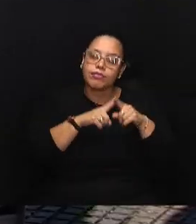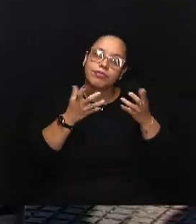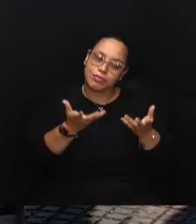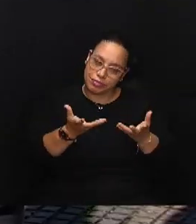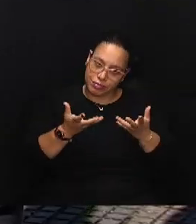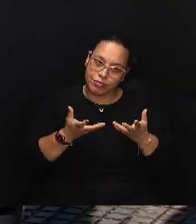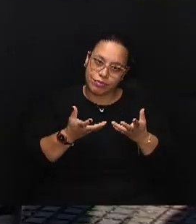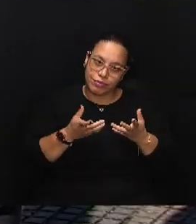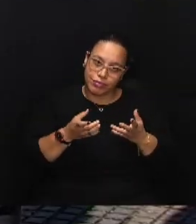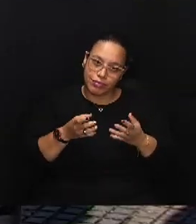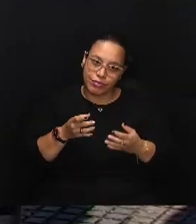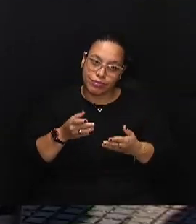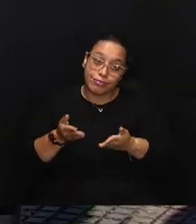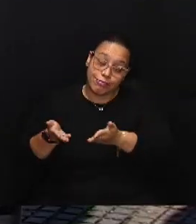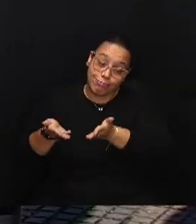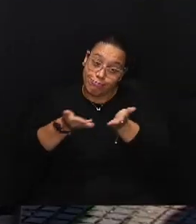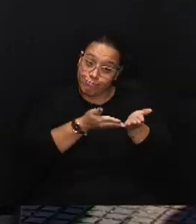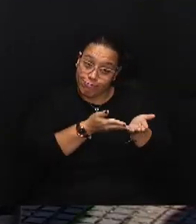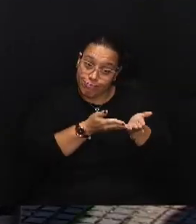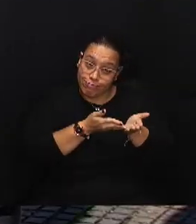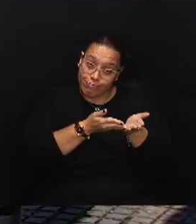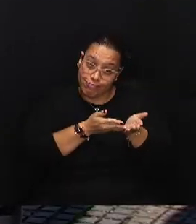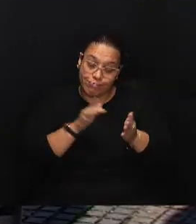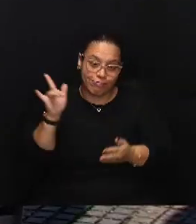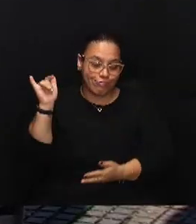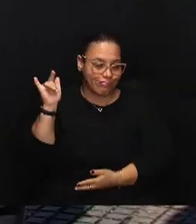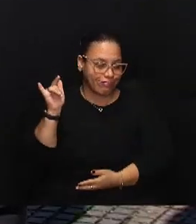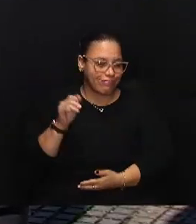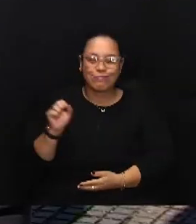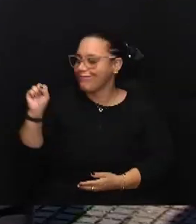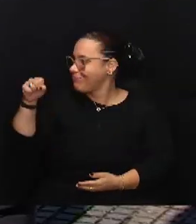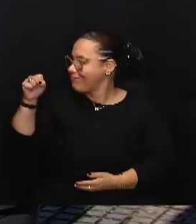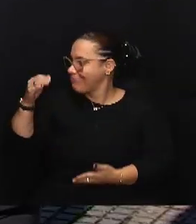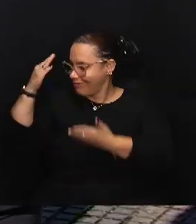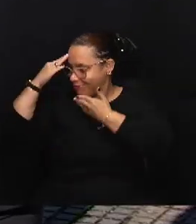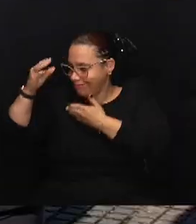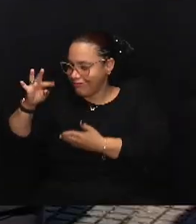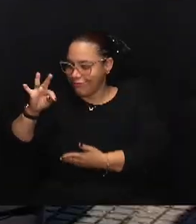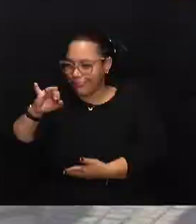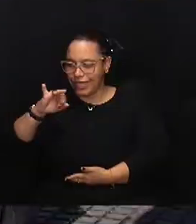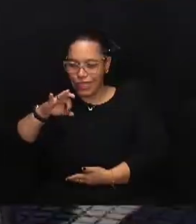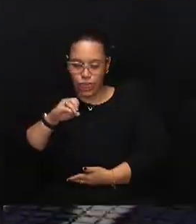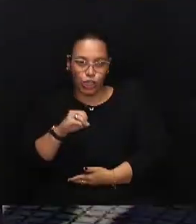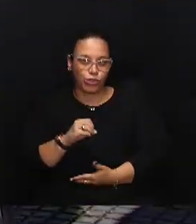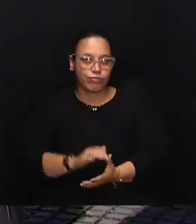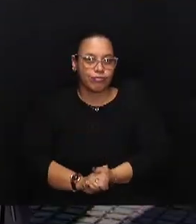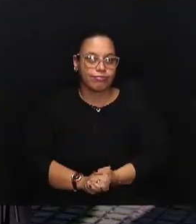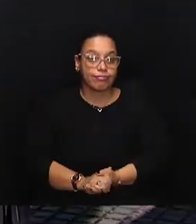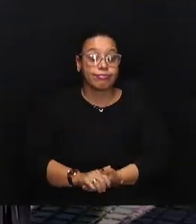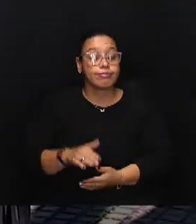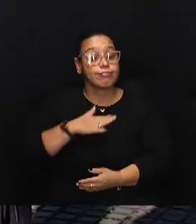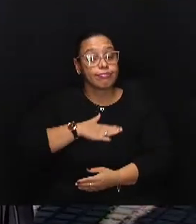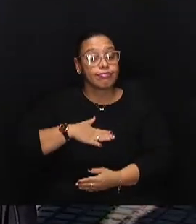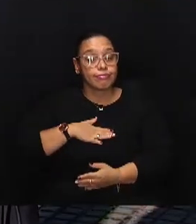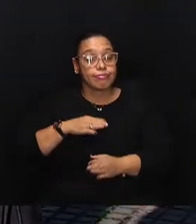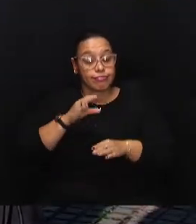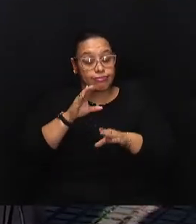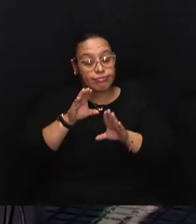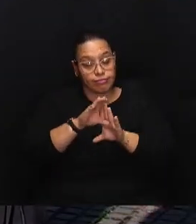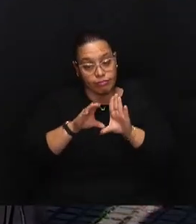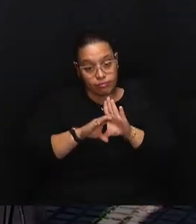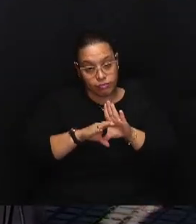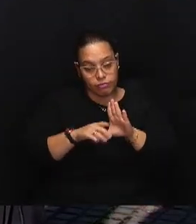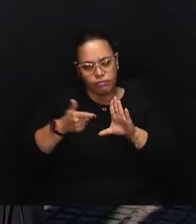quiser essa guiança toda, é só seguir no Instagram, né? É isso aí. Obrigada, Tiago. Imagina, que isso. E para você que gostou desse programa e